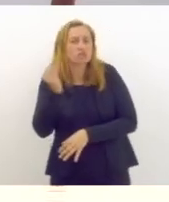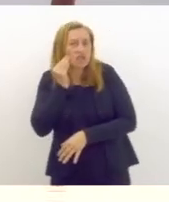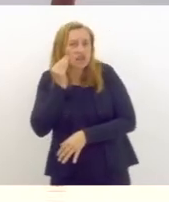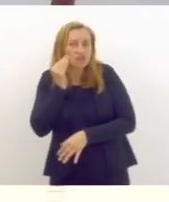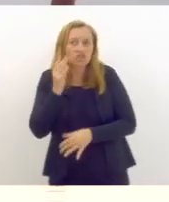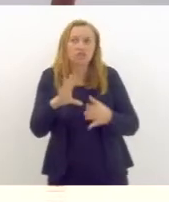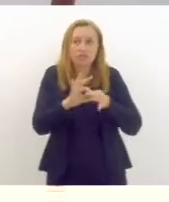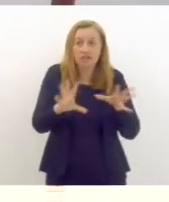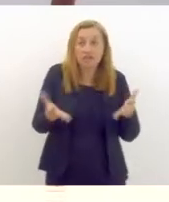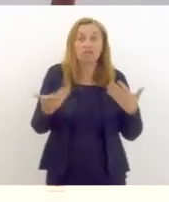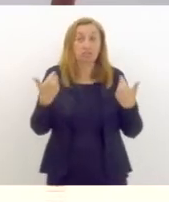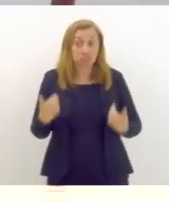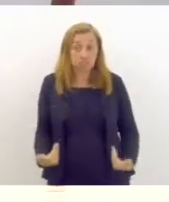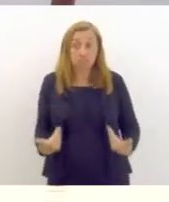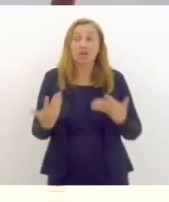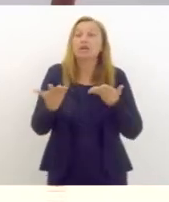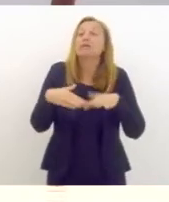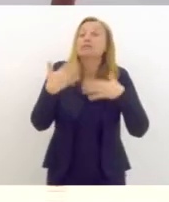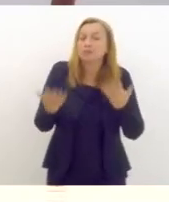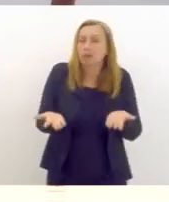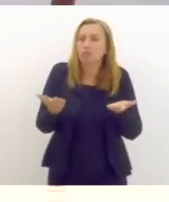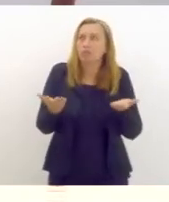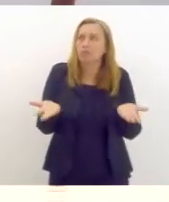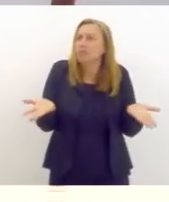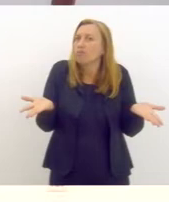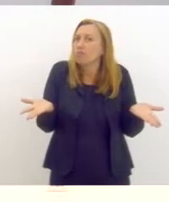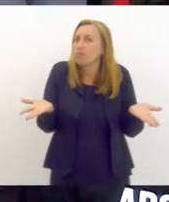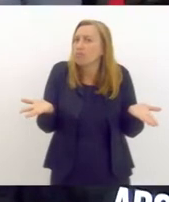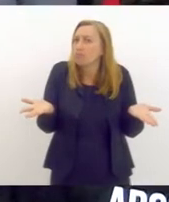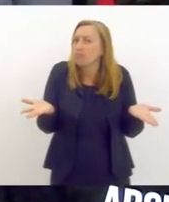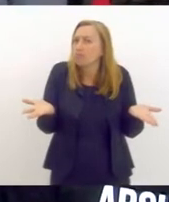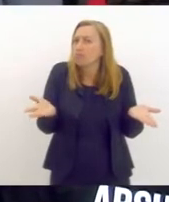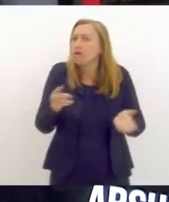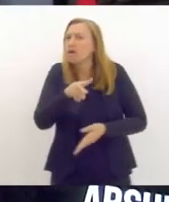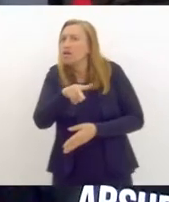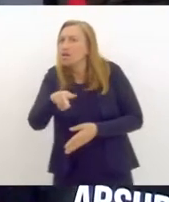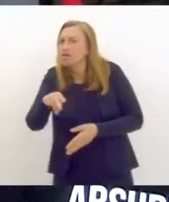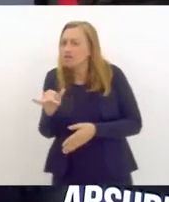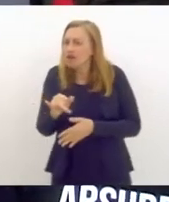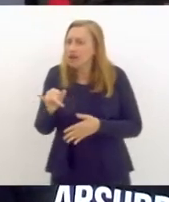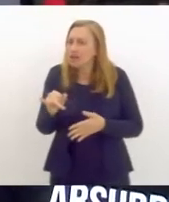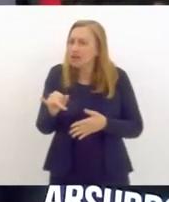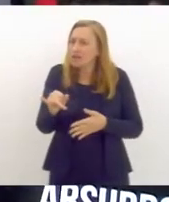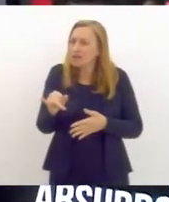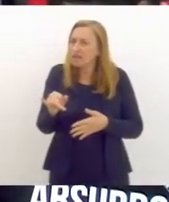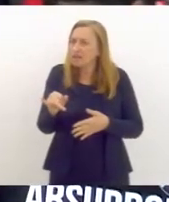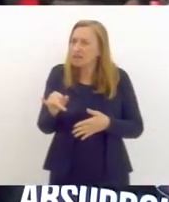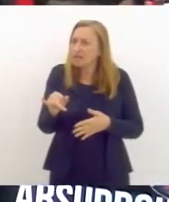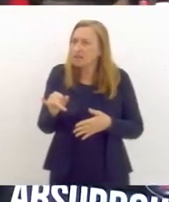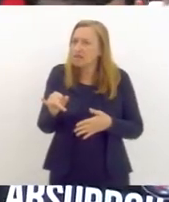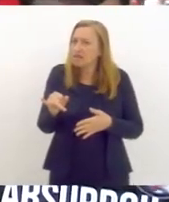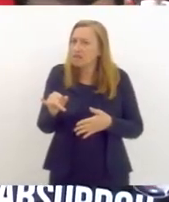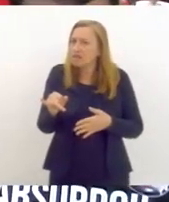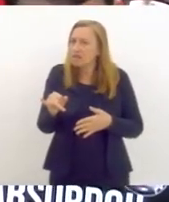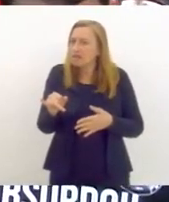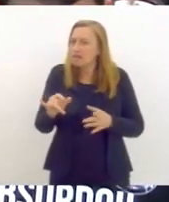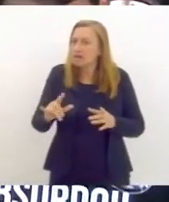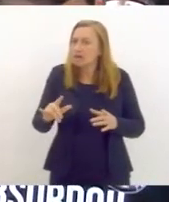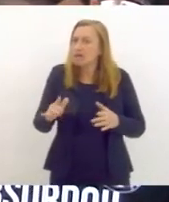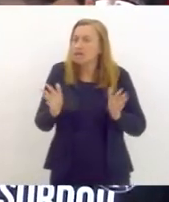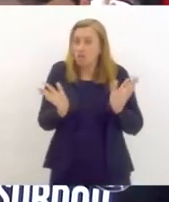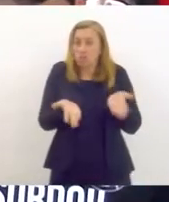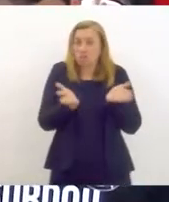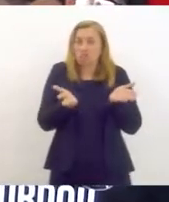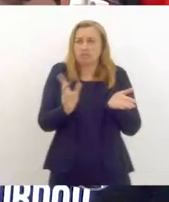física ou seja ele vai numa direção e hoje Aliás hoje não